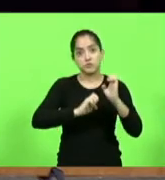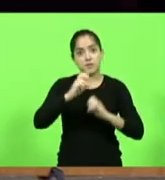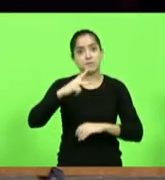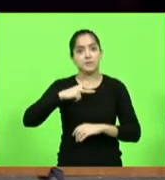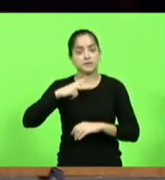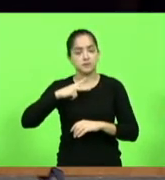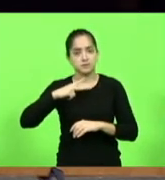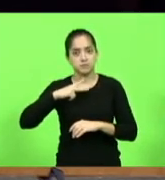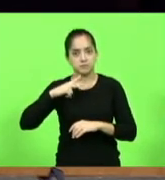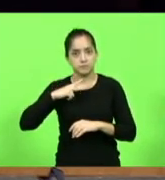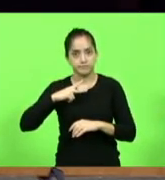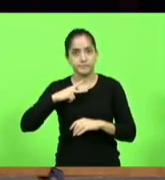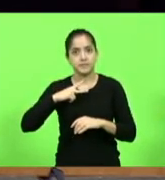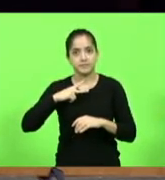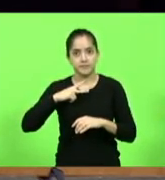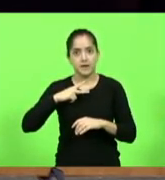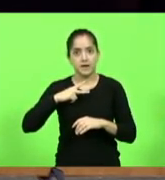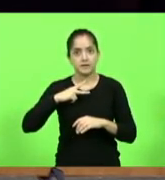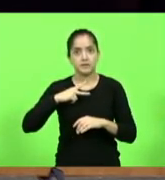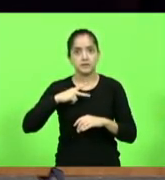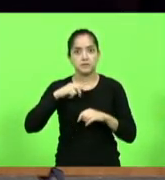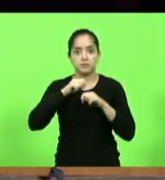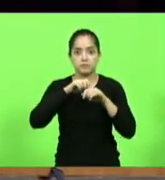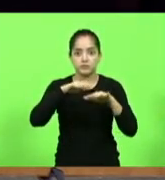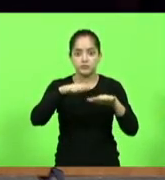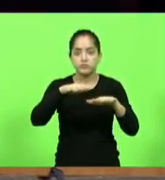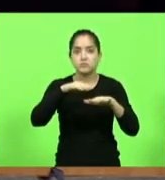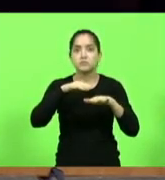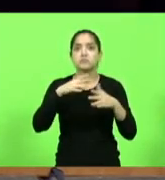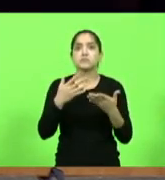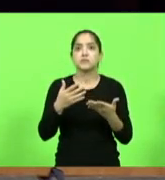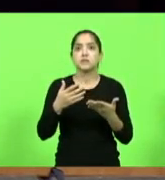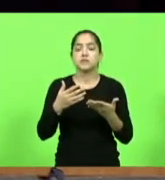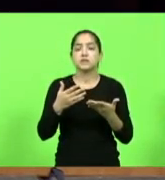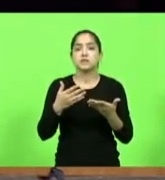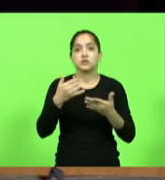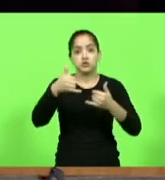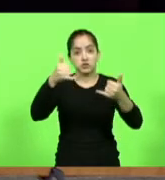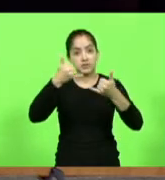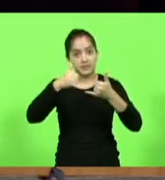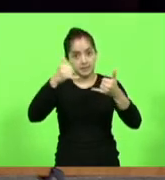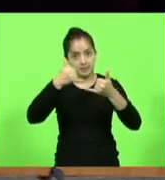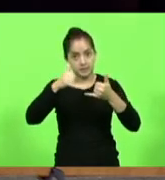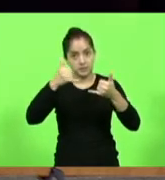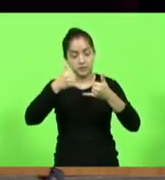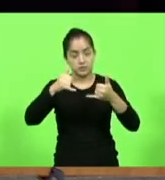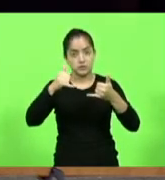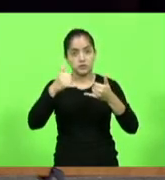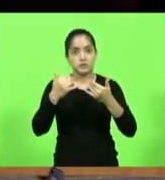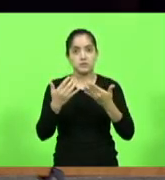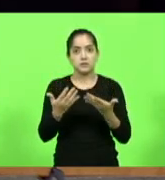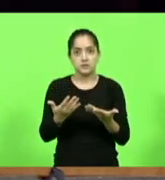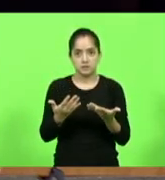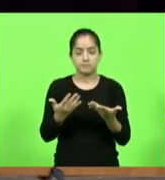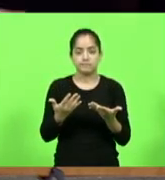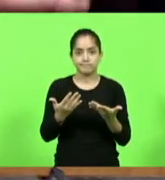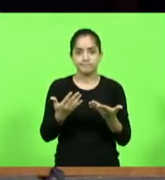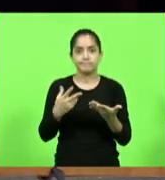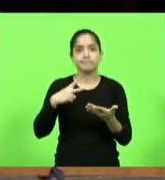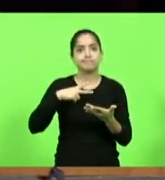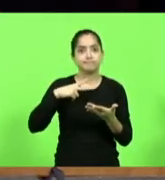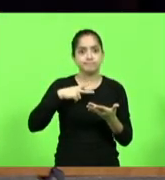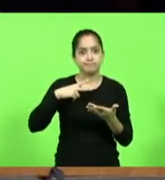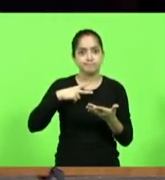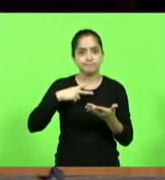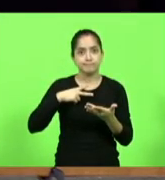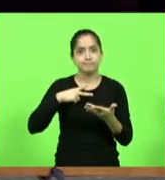rede de transmissão, não é de distribuição, transmissão é uma rede a partir da